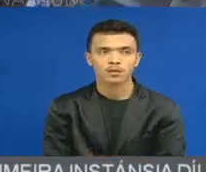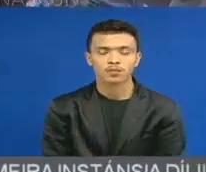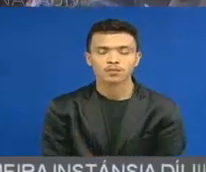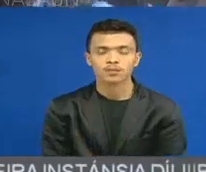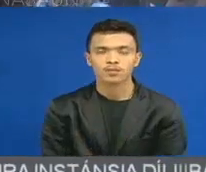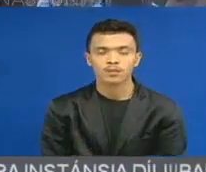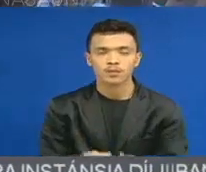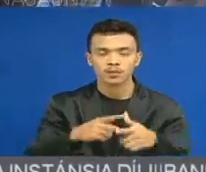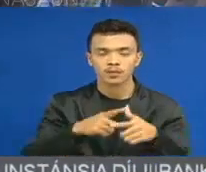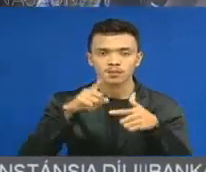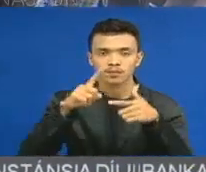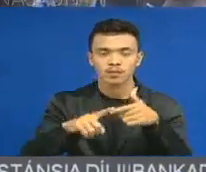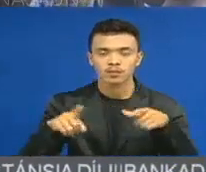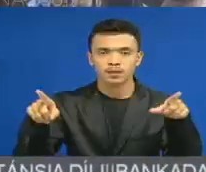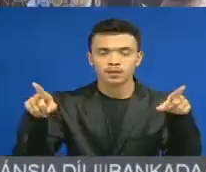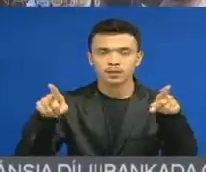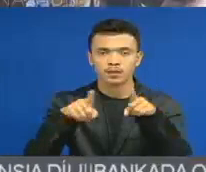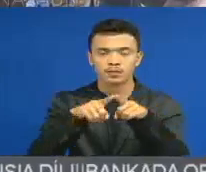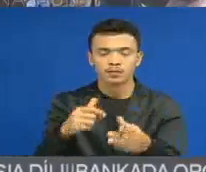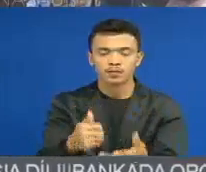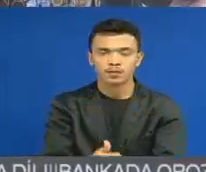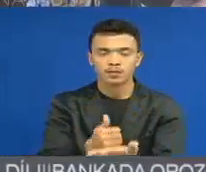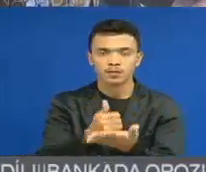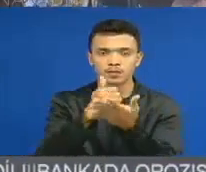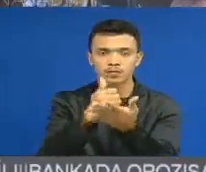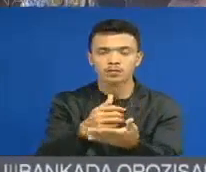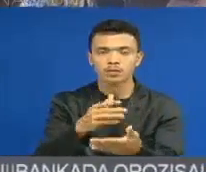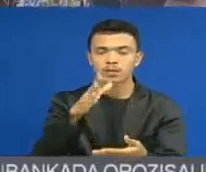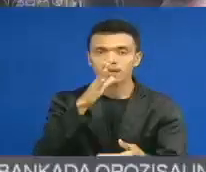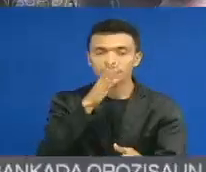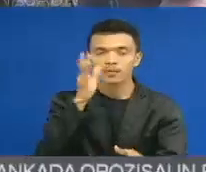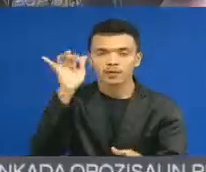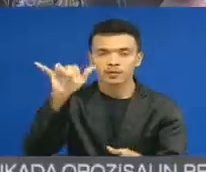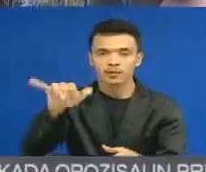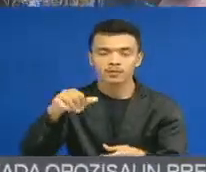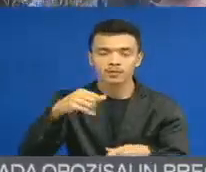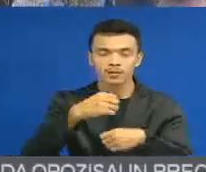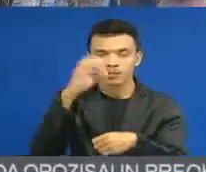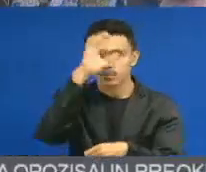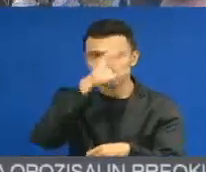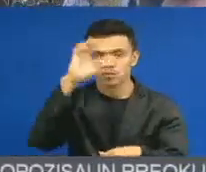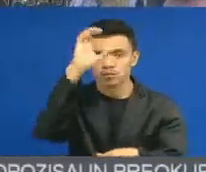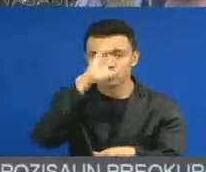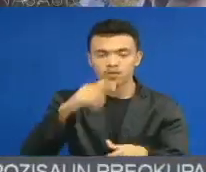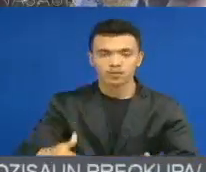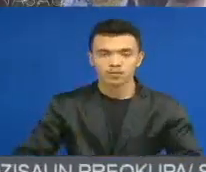tempo, nessa tulum, e não será bem, halo, bucamores, ou...